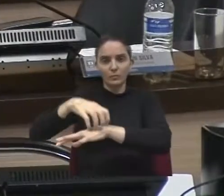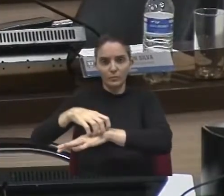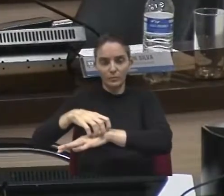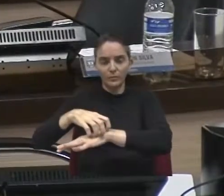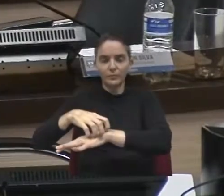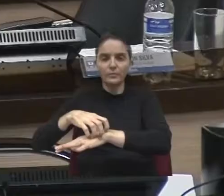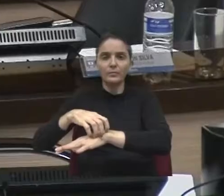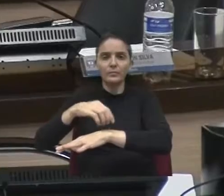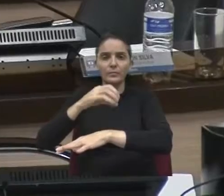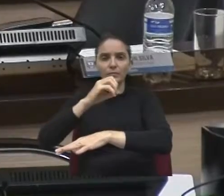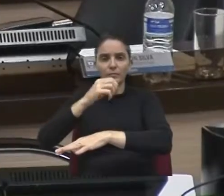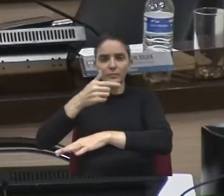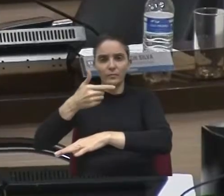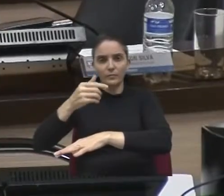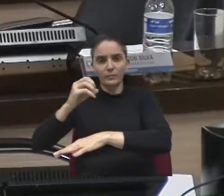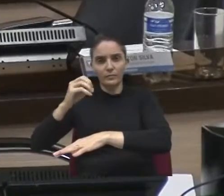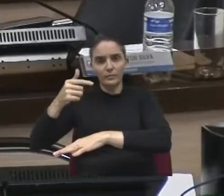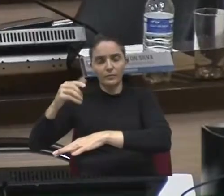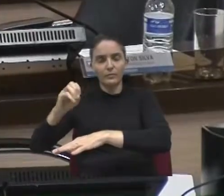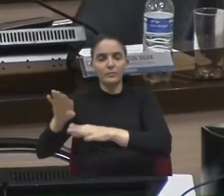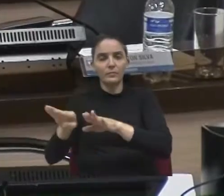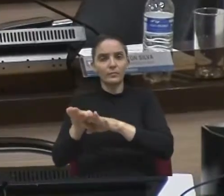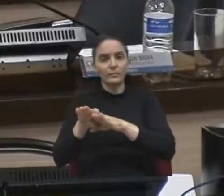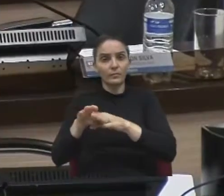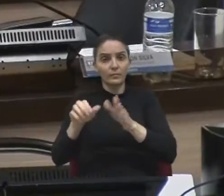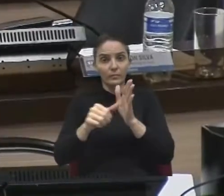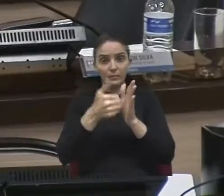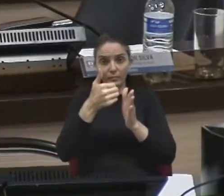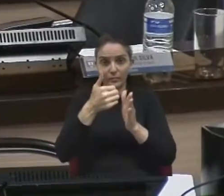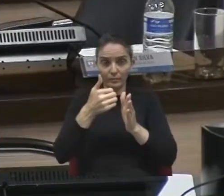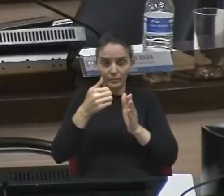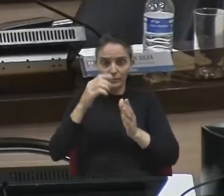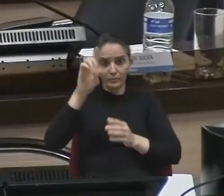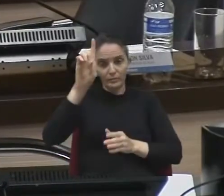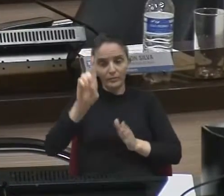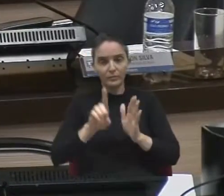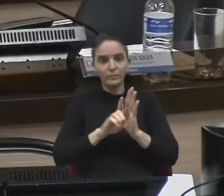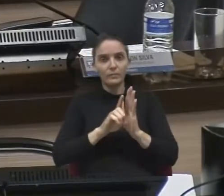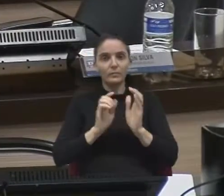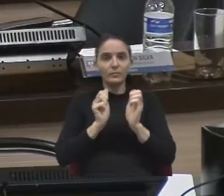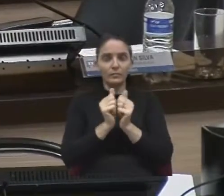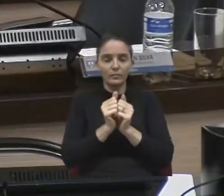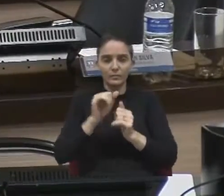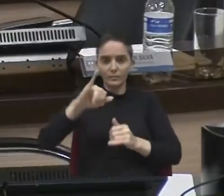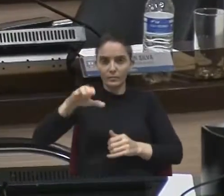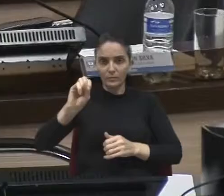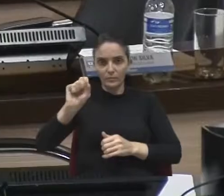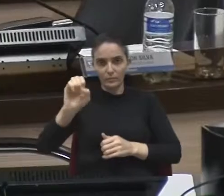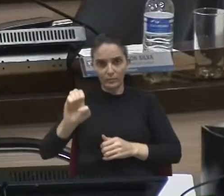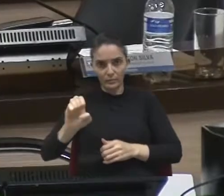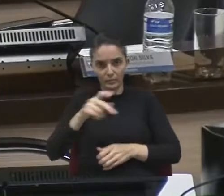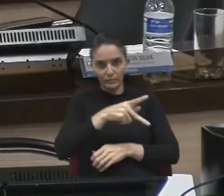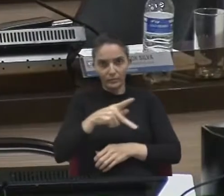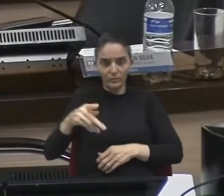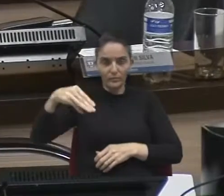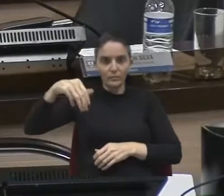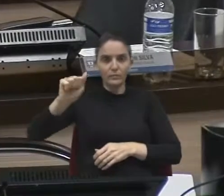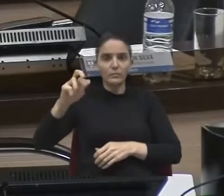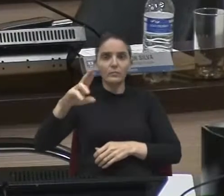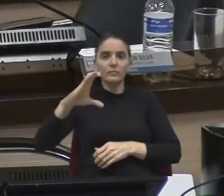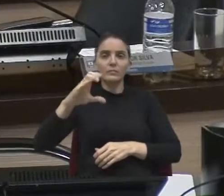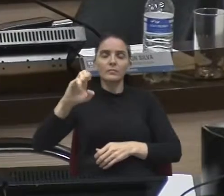também foi eleita a primeira diretoria da ATIGEL, composta por José Dilson Vieira, que é o presidente, Marcelo Alexandre